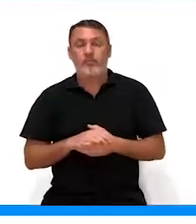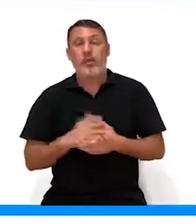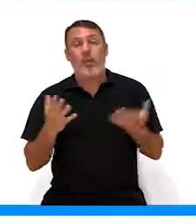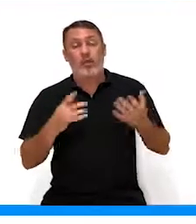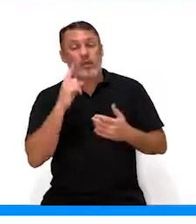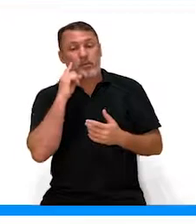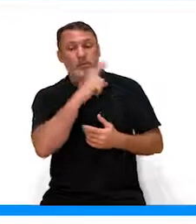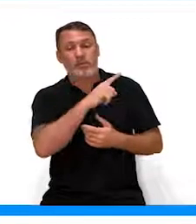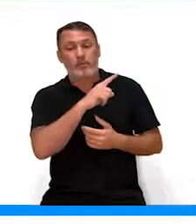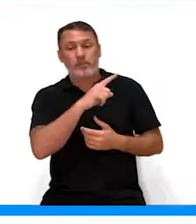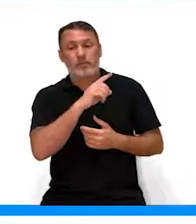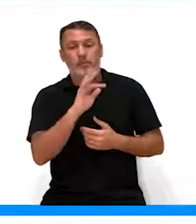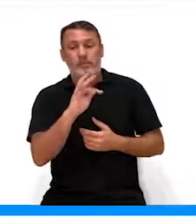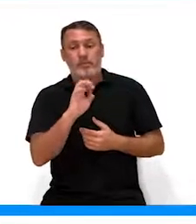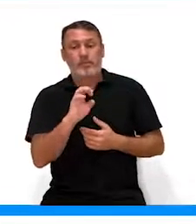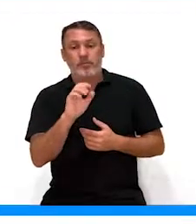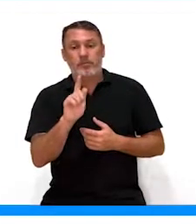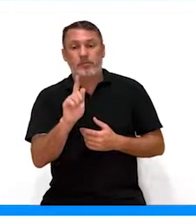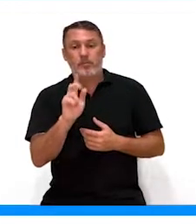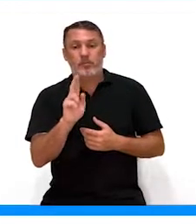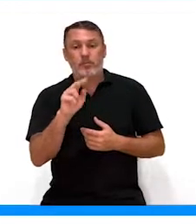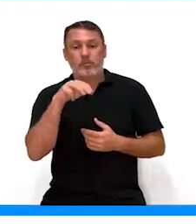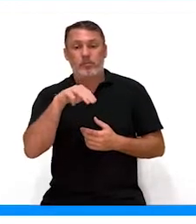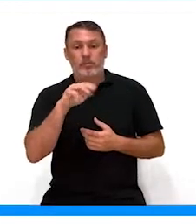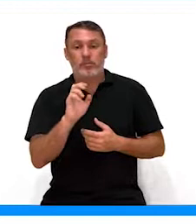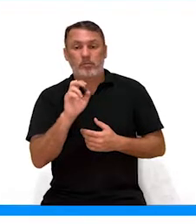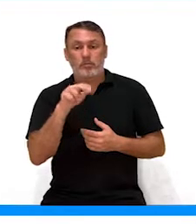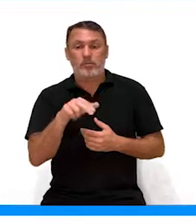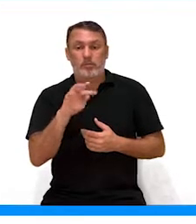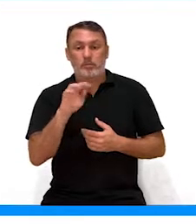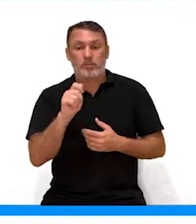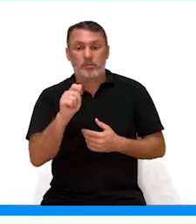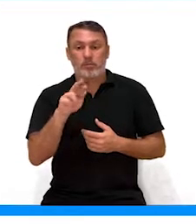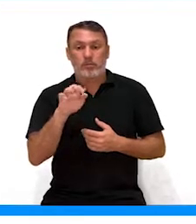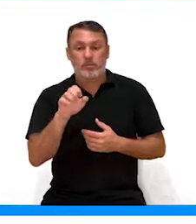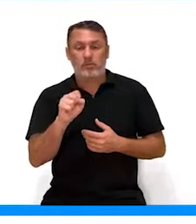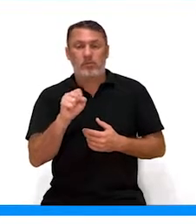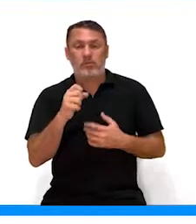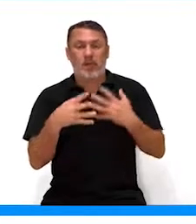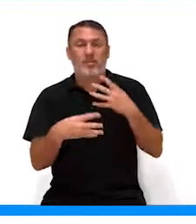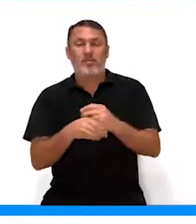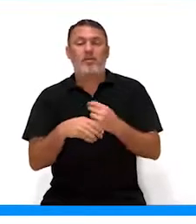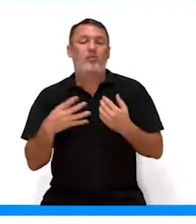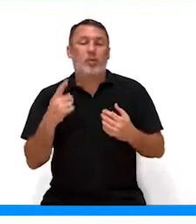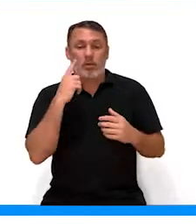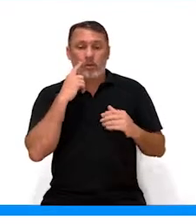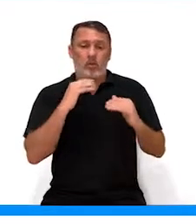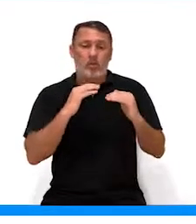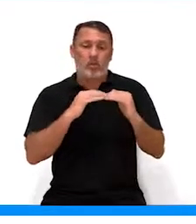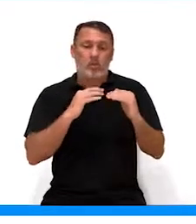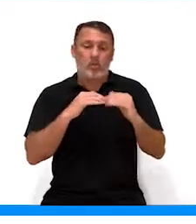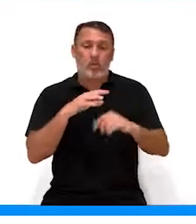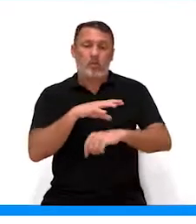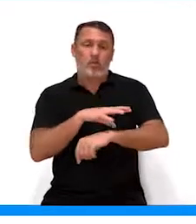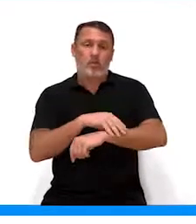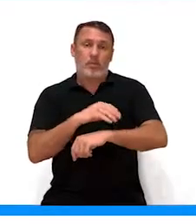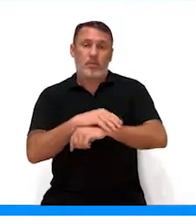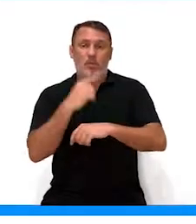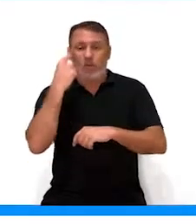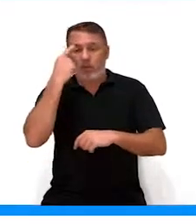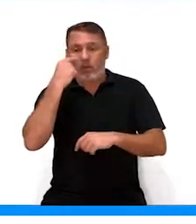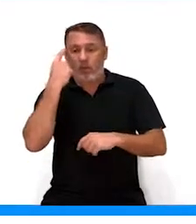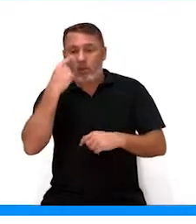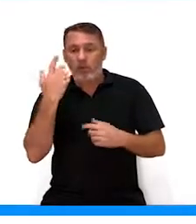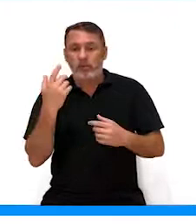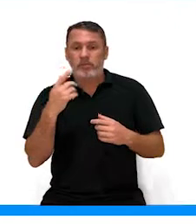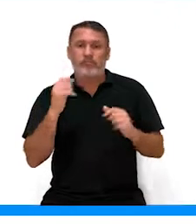tecido conjuntivo. E os anexos tegumentares que a gente tem? Unhas, pelos, as glândulas,